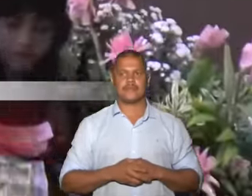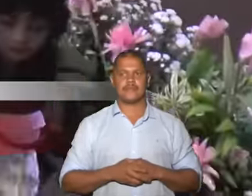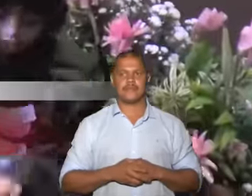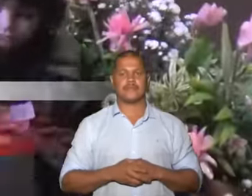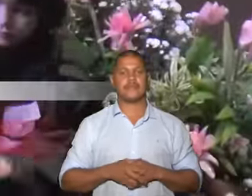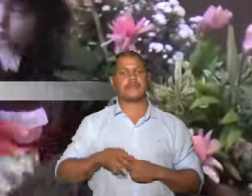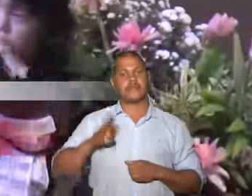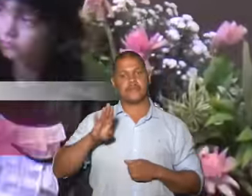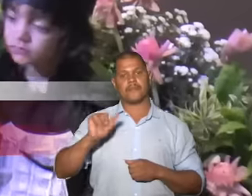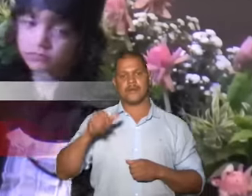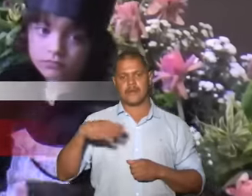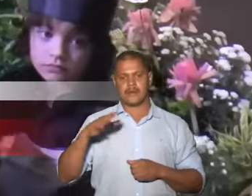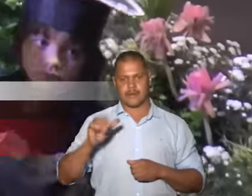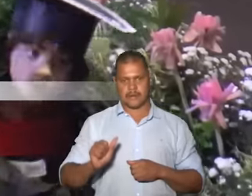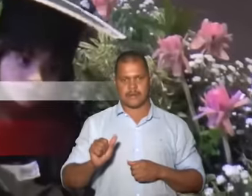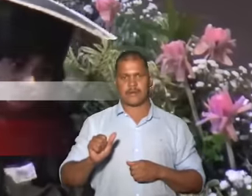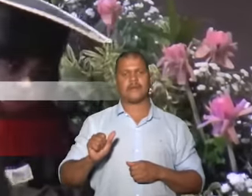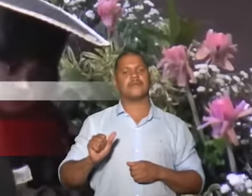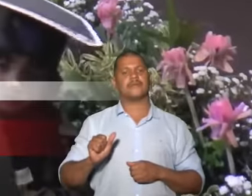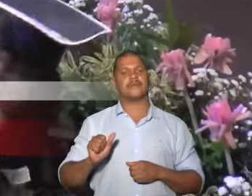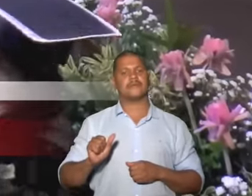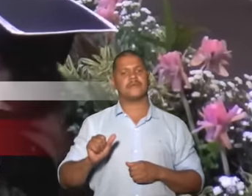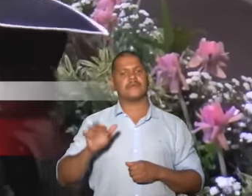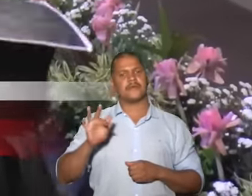Priyanka Freire Dingra,